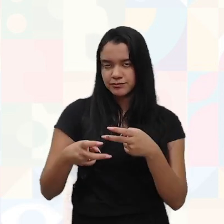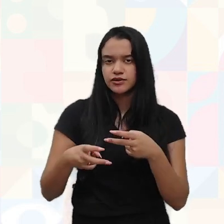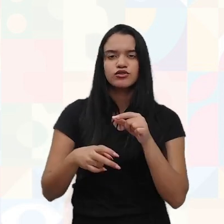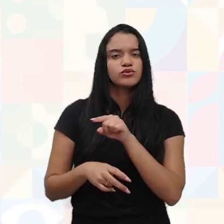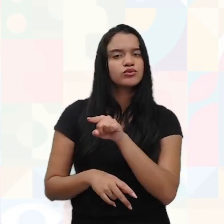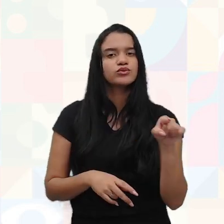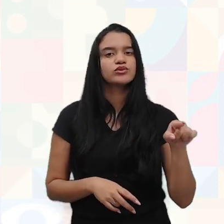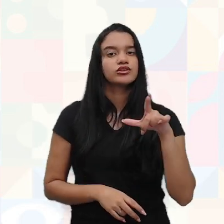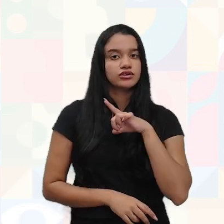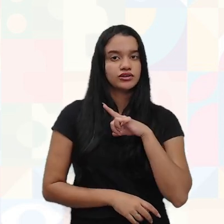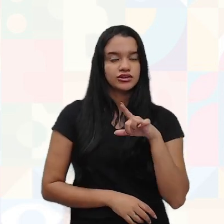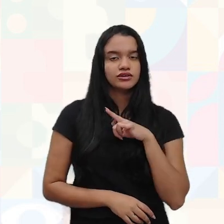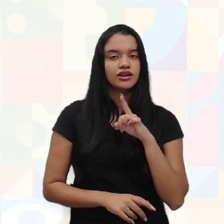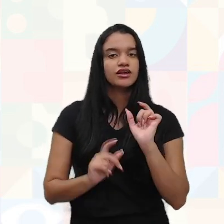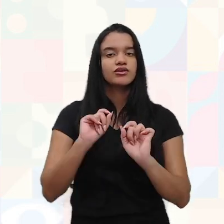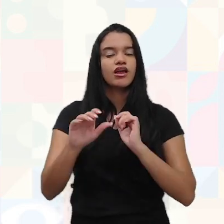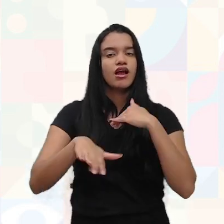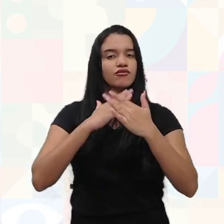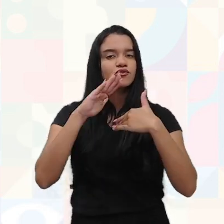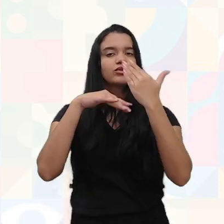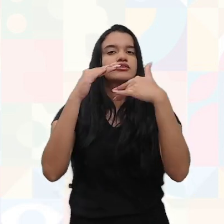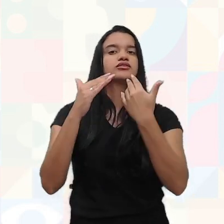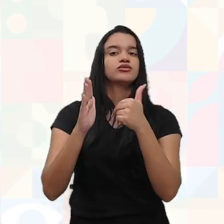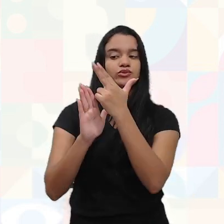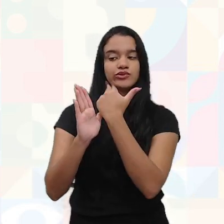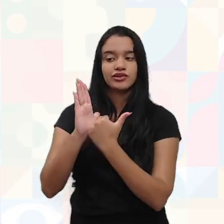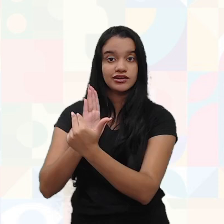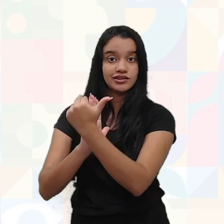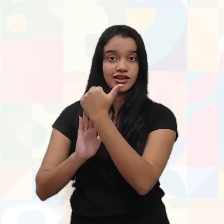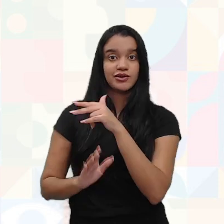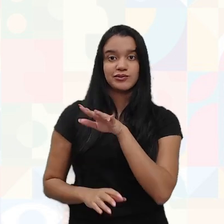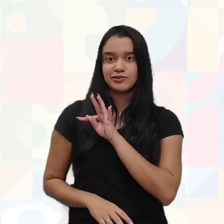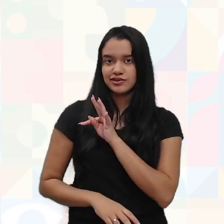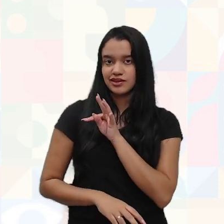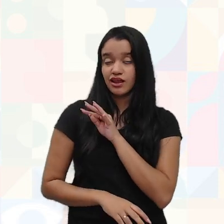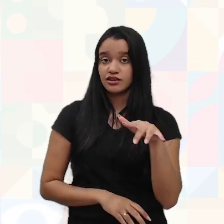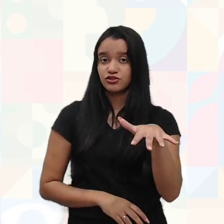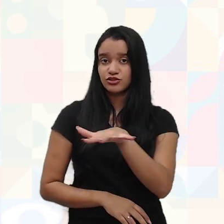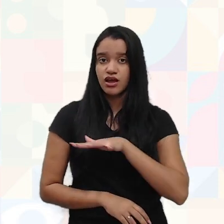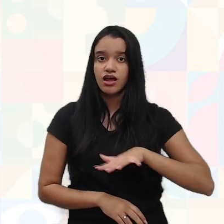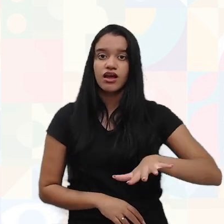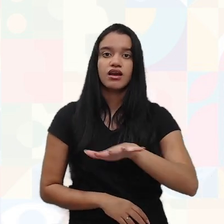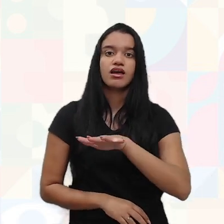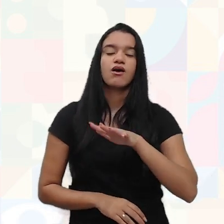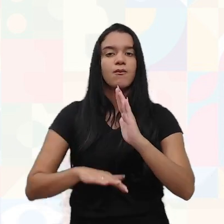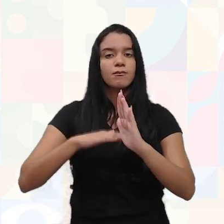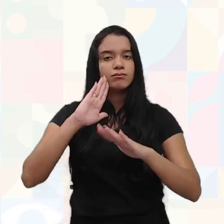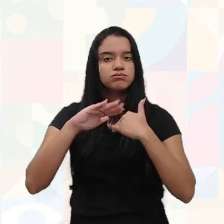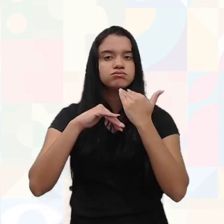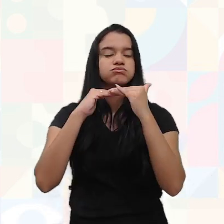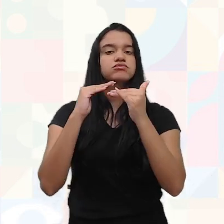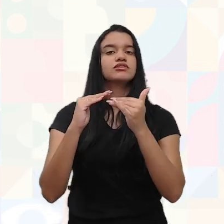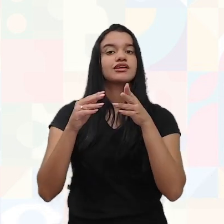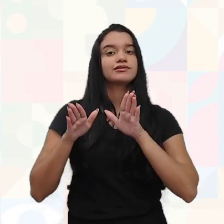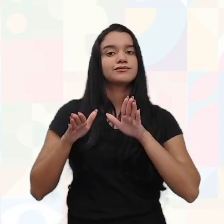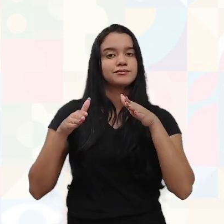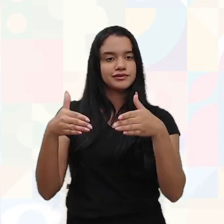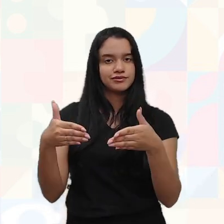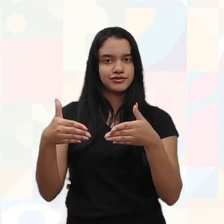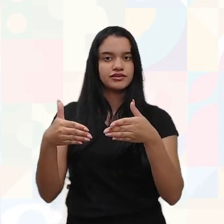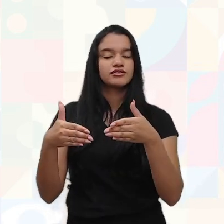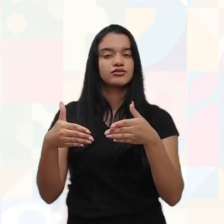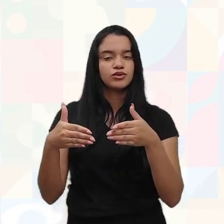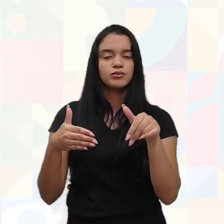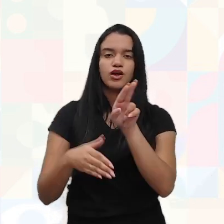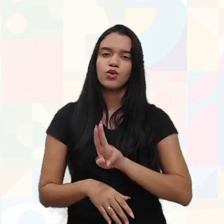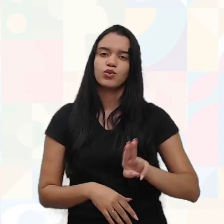já tem a evolução do desenho técnico, que é algo mais geral, para o desenho arquitetônico, que é específico para o